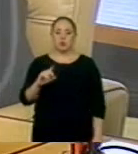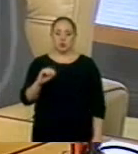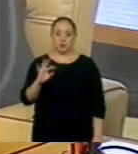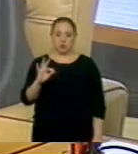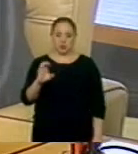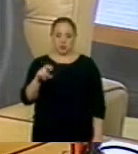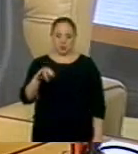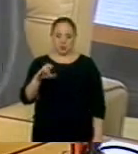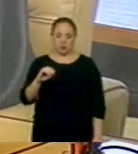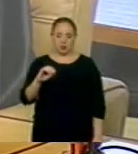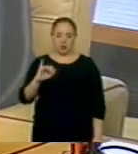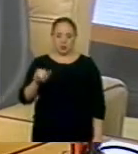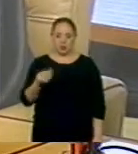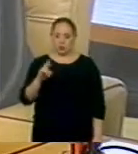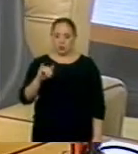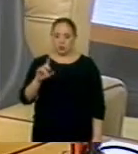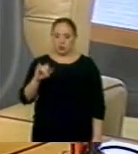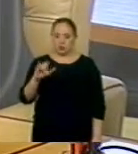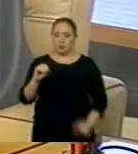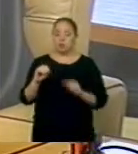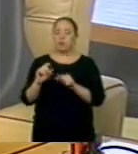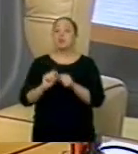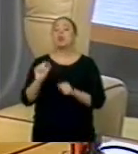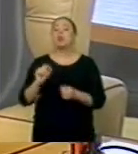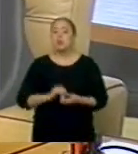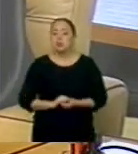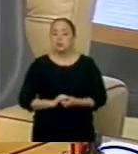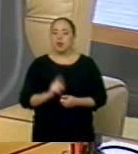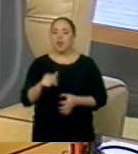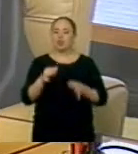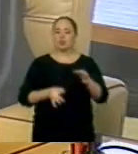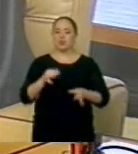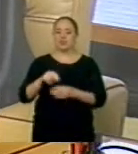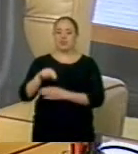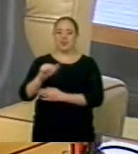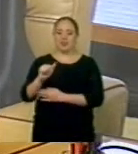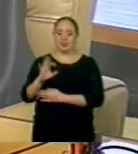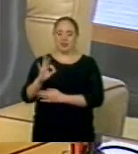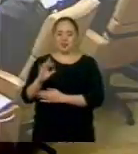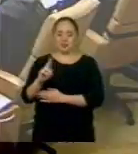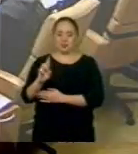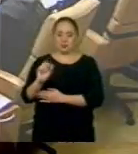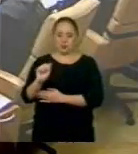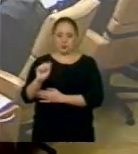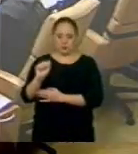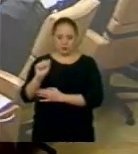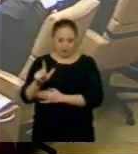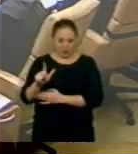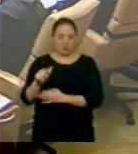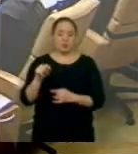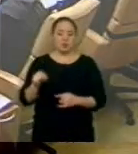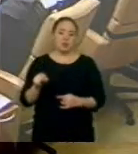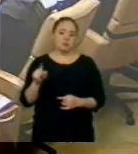jurídico, a ser realizado por quem? Pelo juiz natural, que, no tocante ao foro prorrogativo de função,